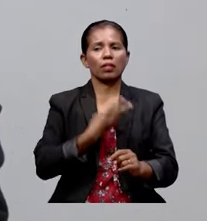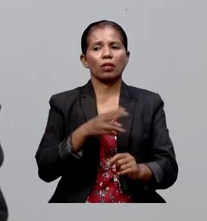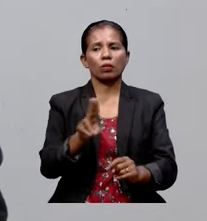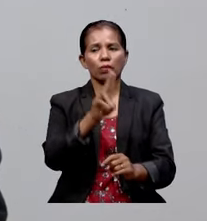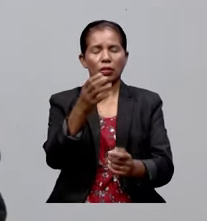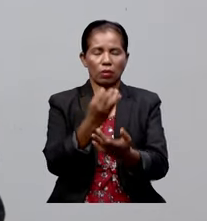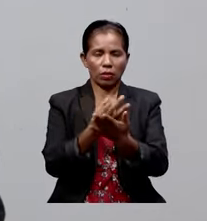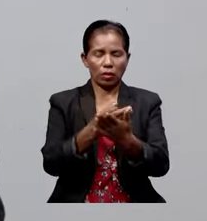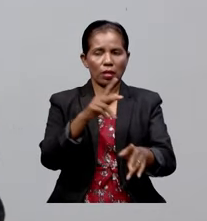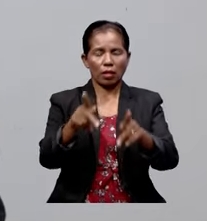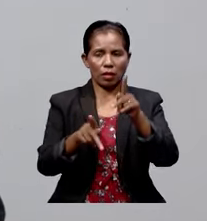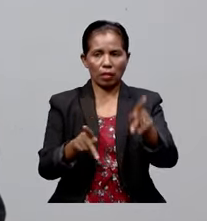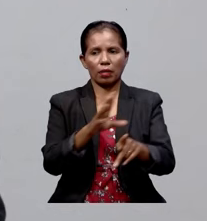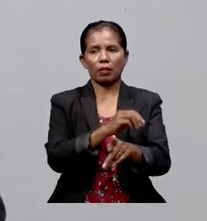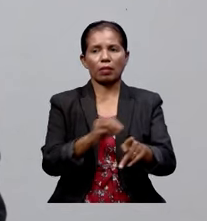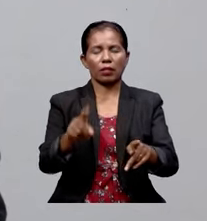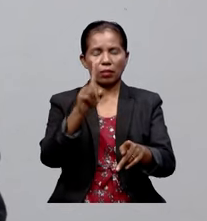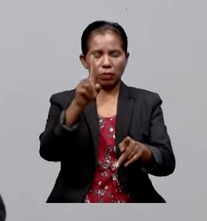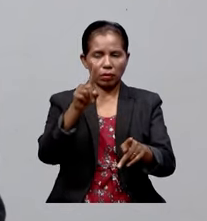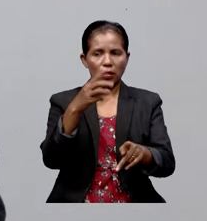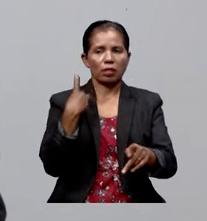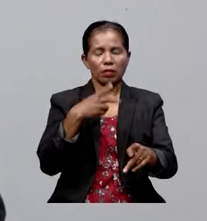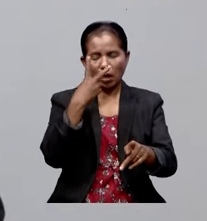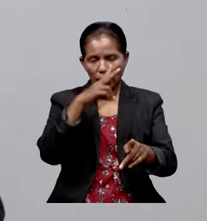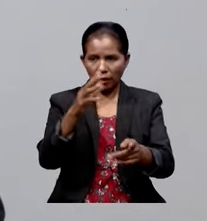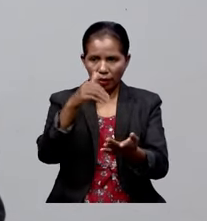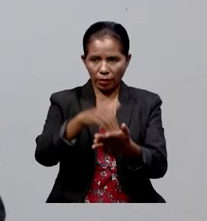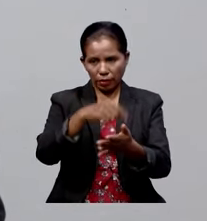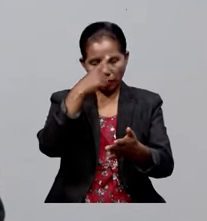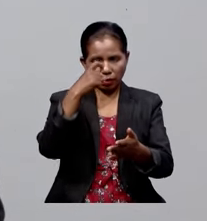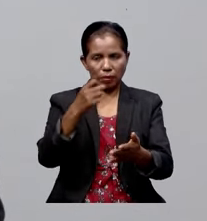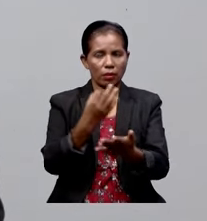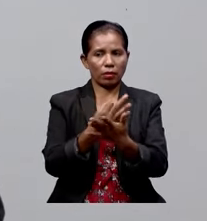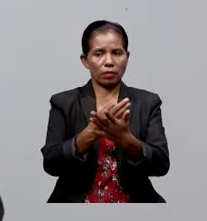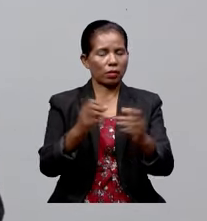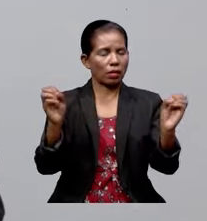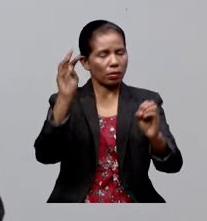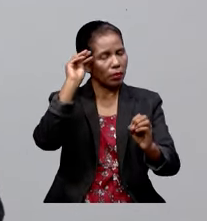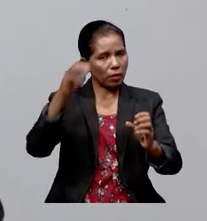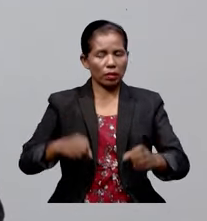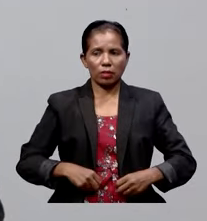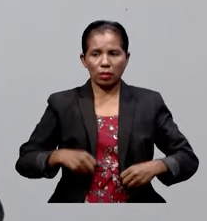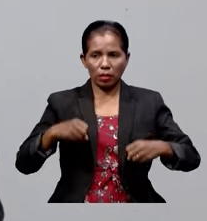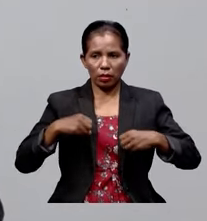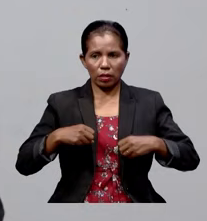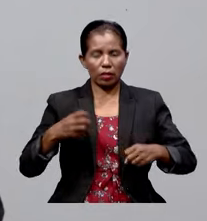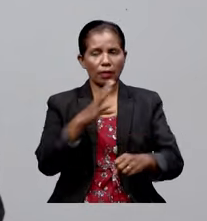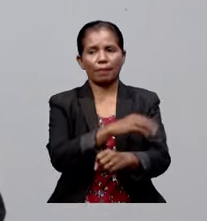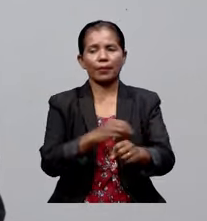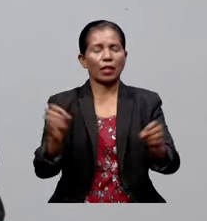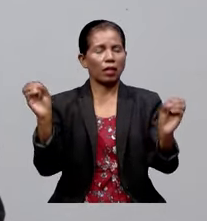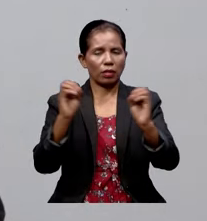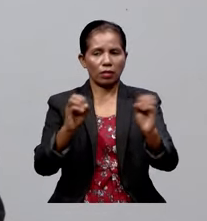São Povo, e ter um cêntimo, e ter precisa de verificação. Também, né, o São Laos, Ministério da Saúde, Laos, mas bem, o São Laos, mas bem,